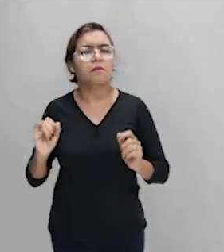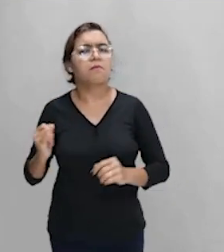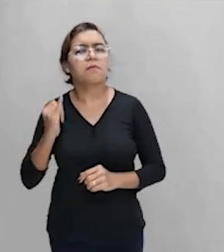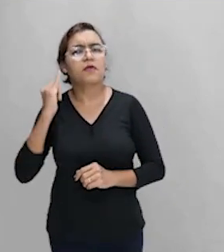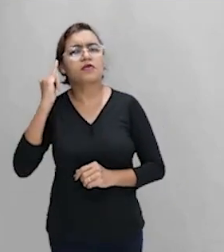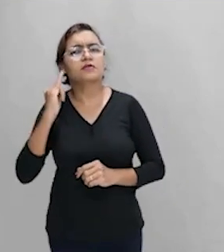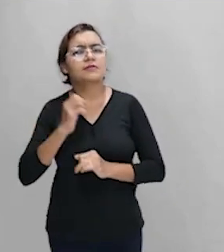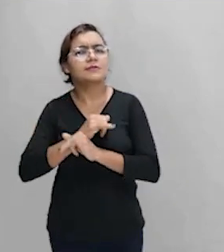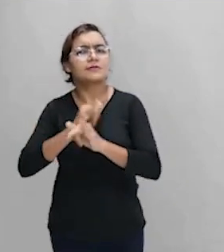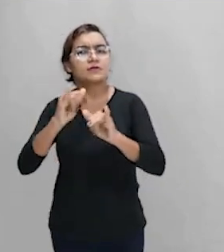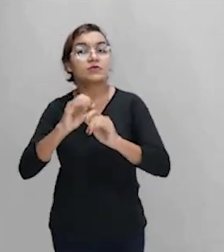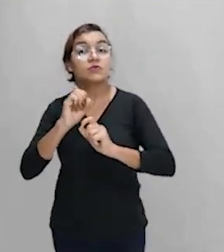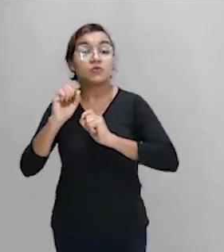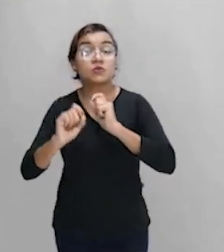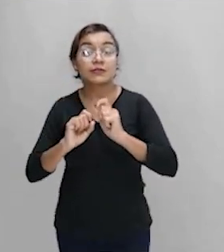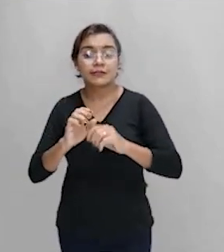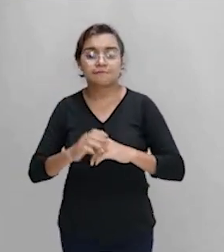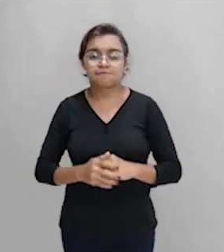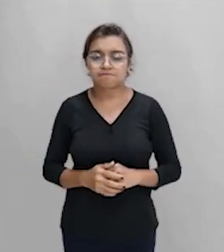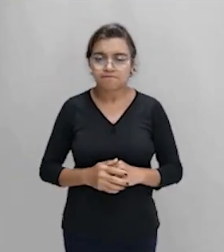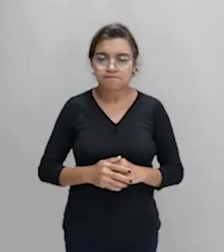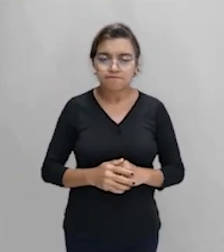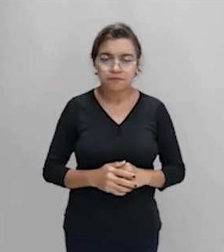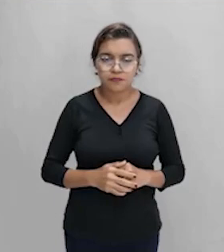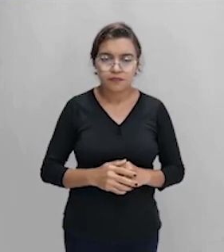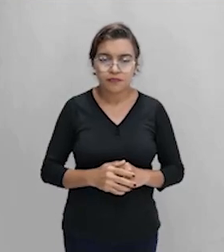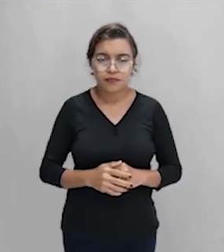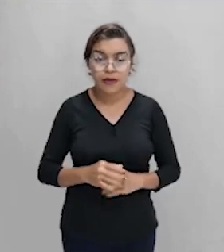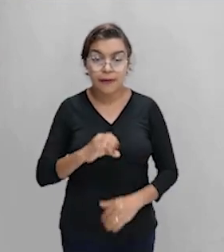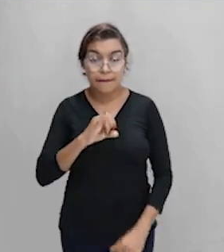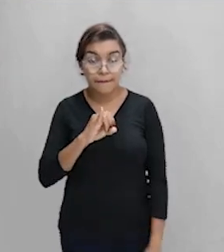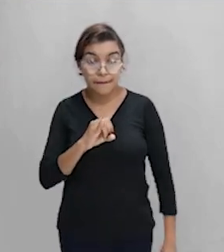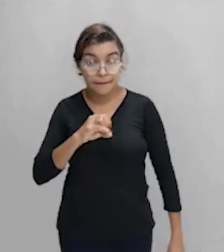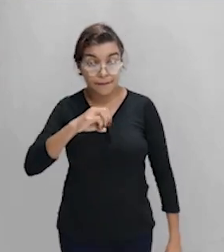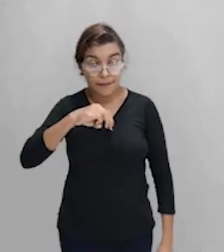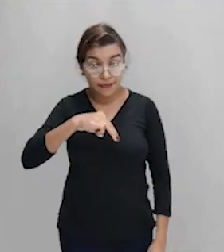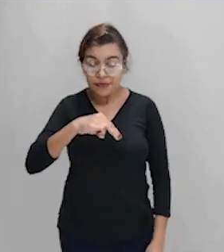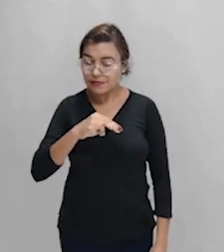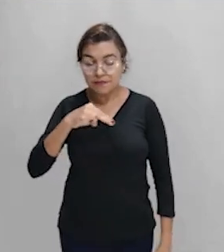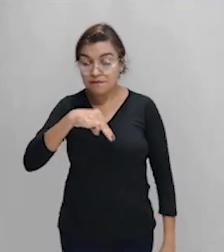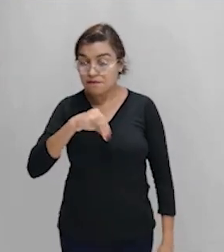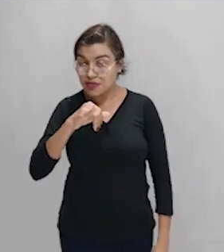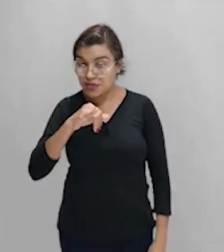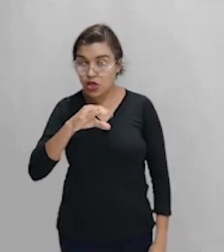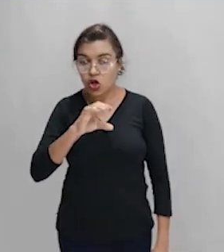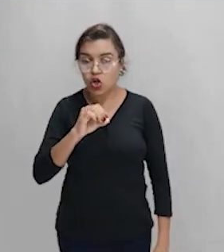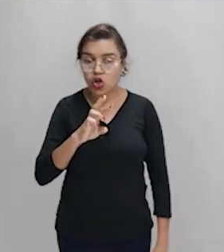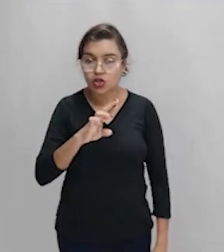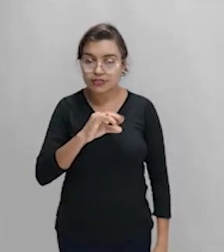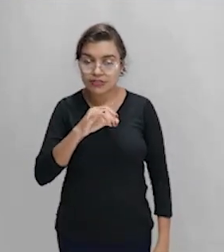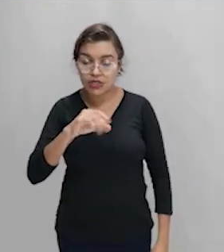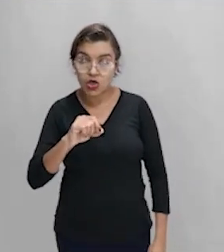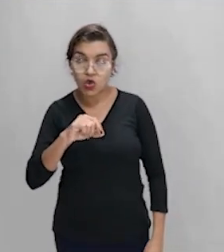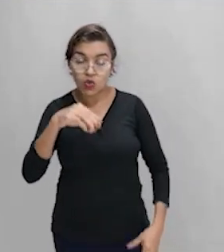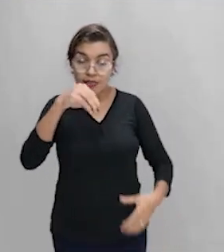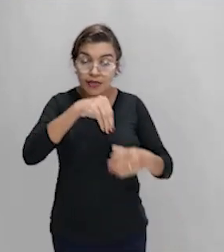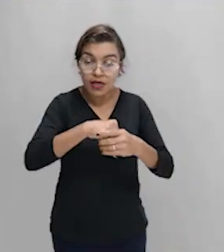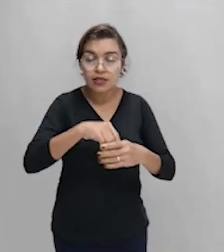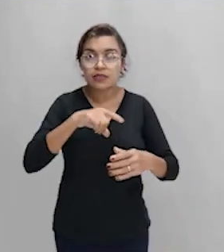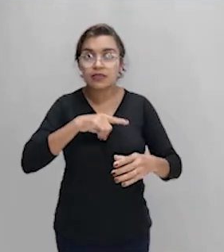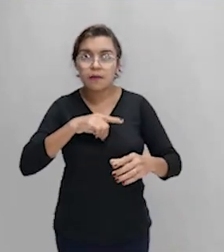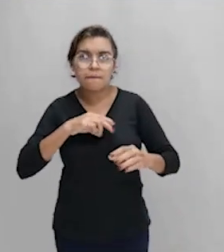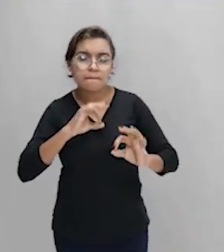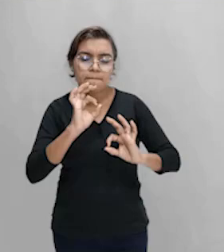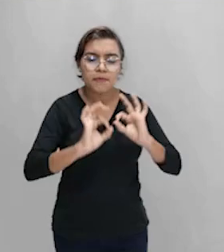falar para vocês? Que dentro de um microciclo existe aquele planejar, o